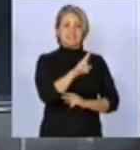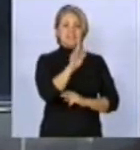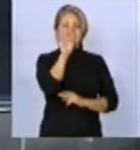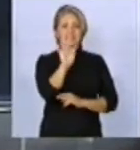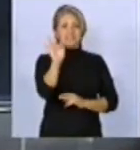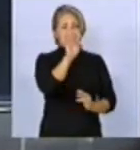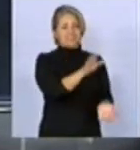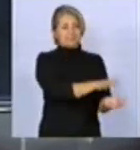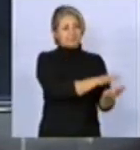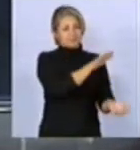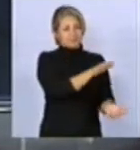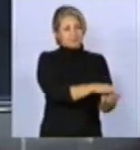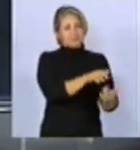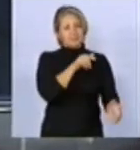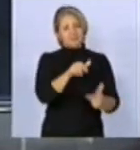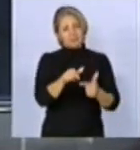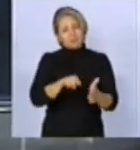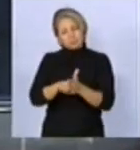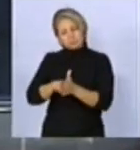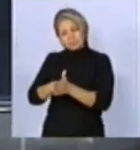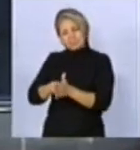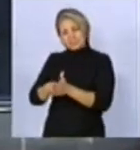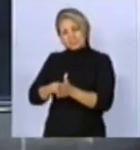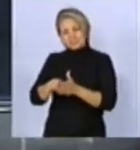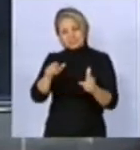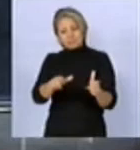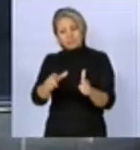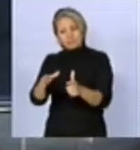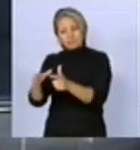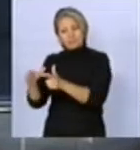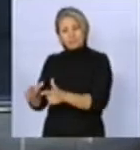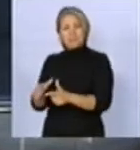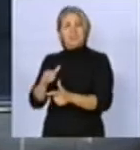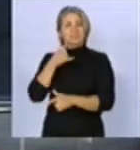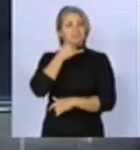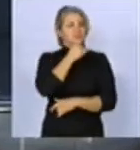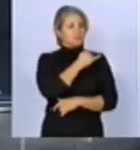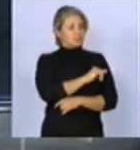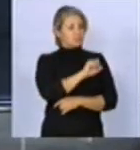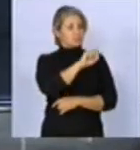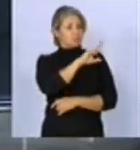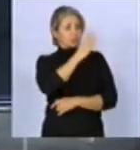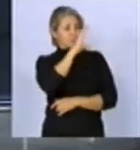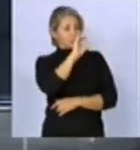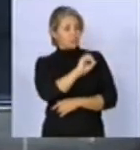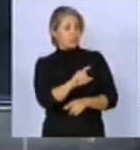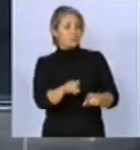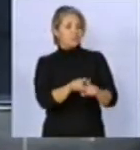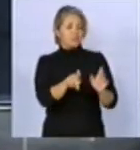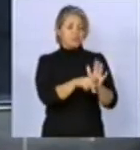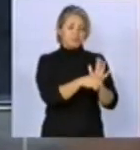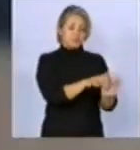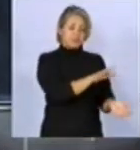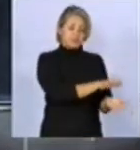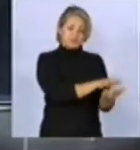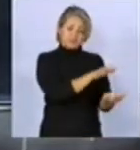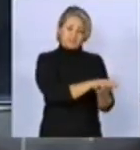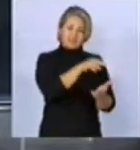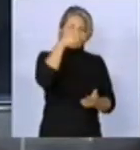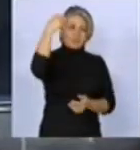e trabalho um pesquisa no setor energético especificamente Pernambuco no nordeste